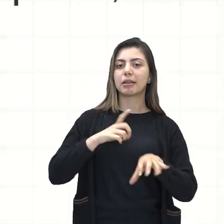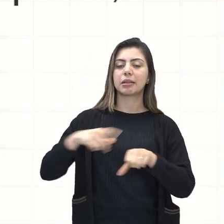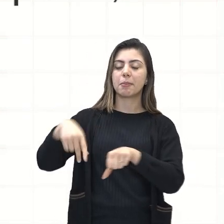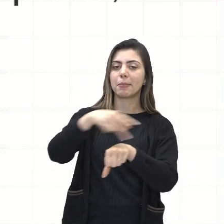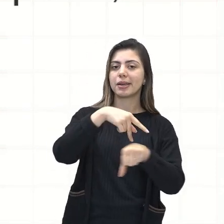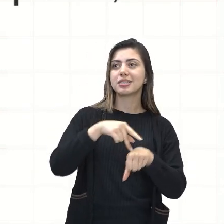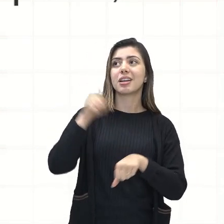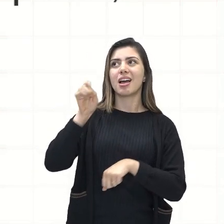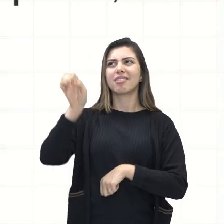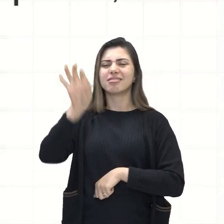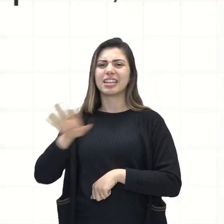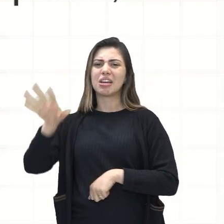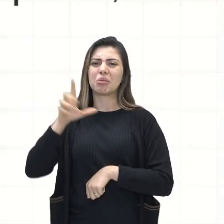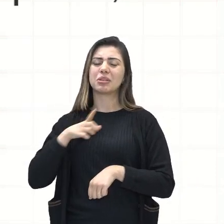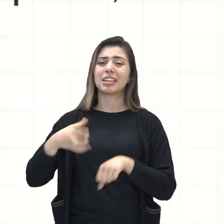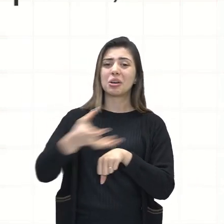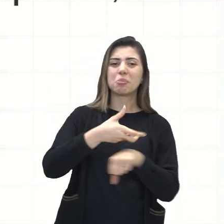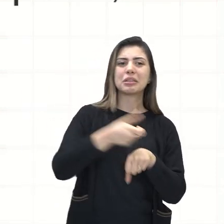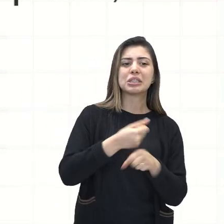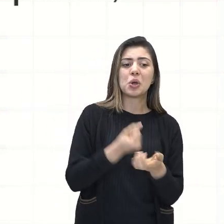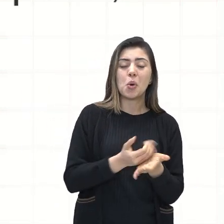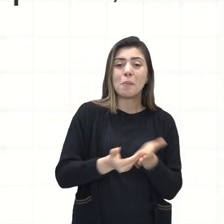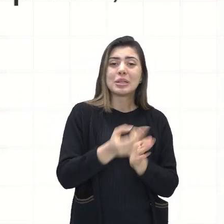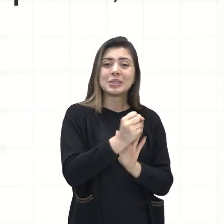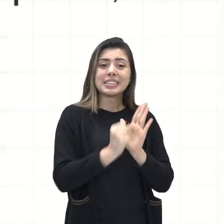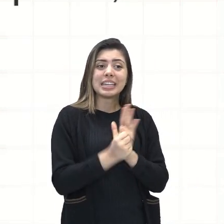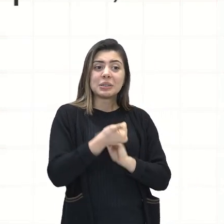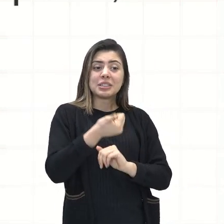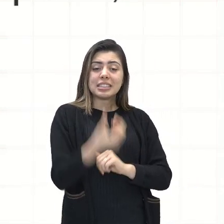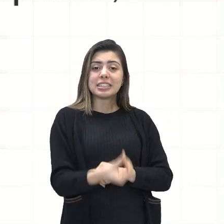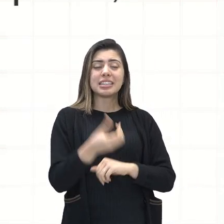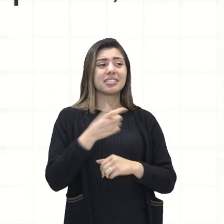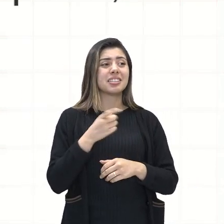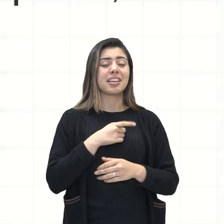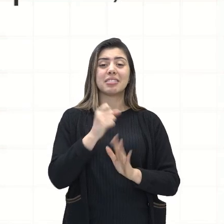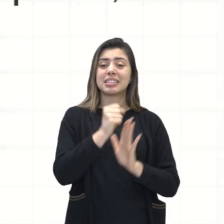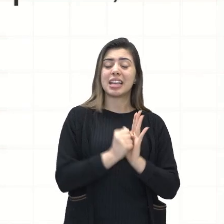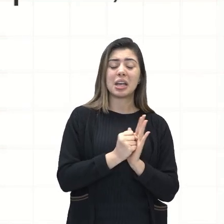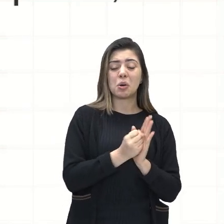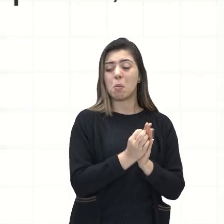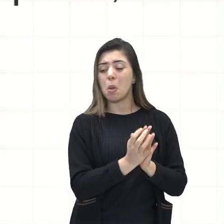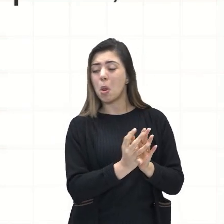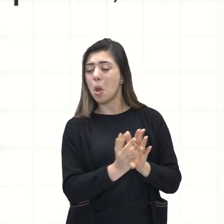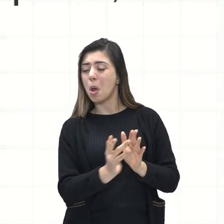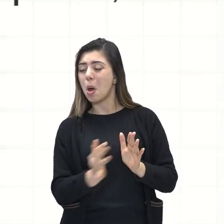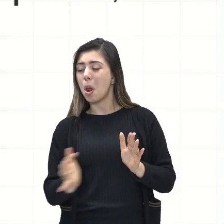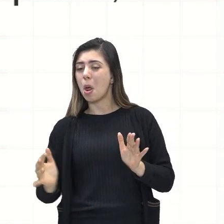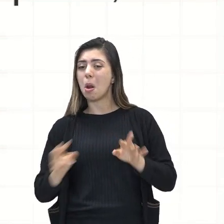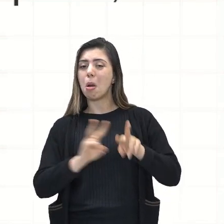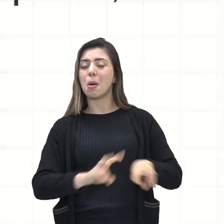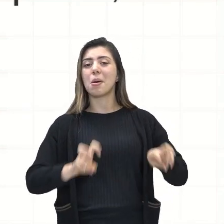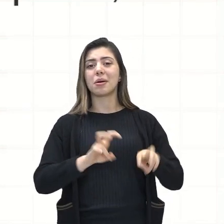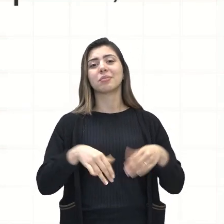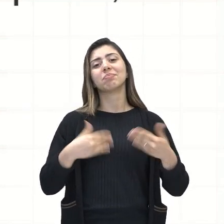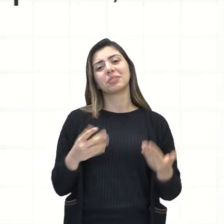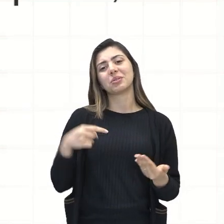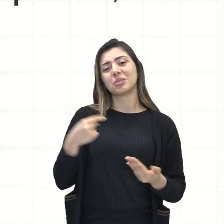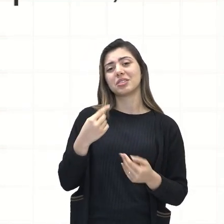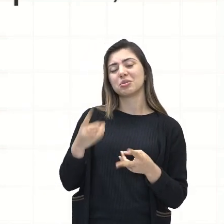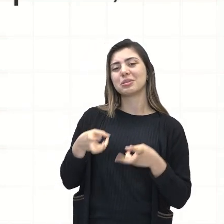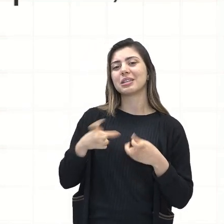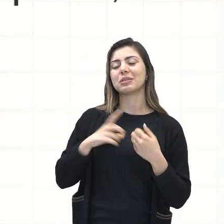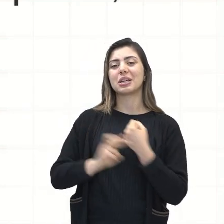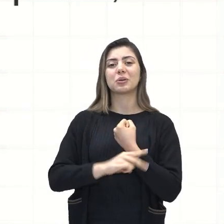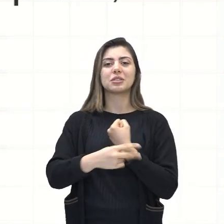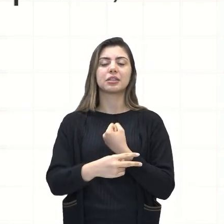europeus, desde o século XVI, são vários séculos de exploração, explicam em grande parte o porquê as